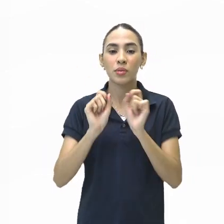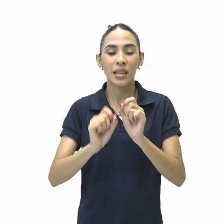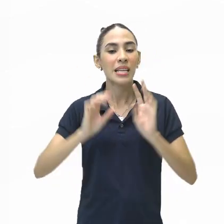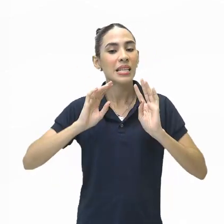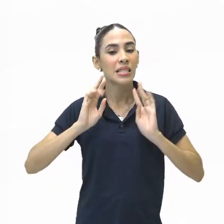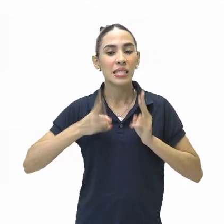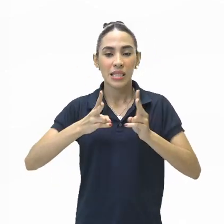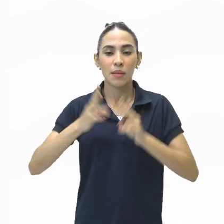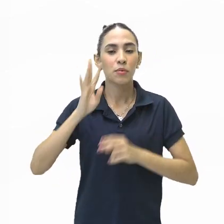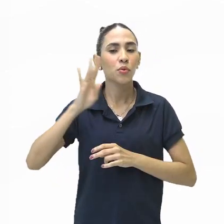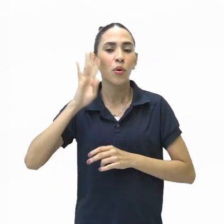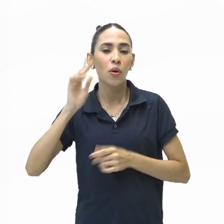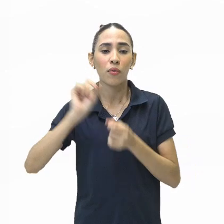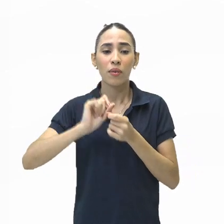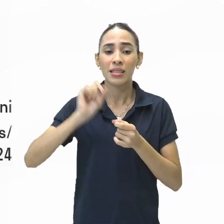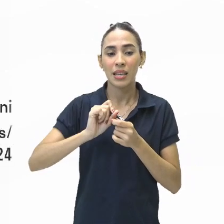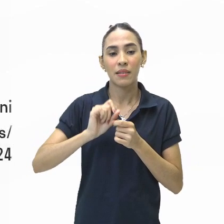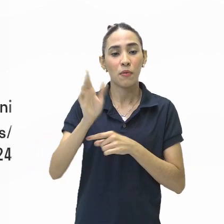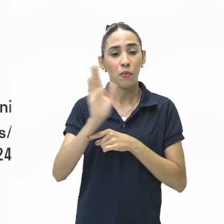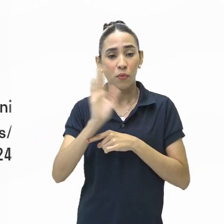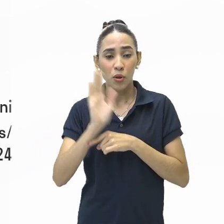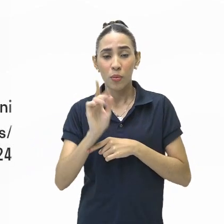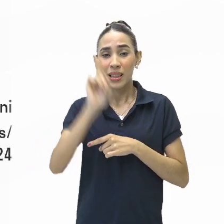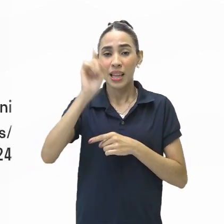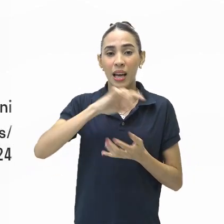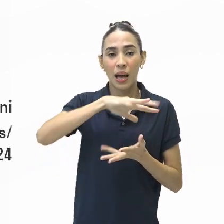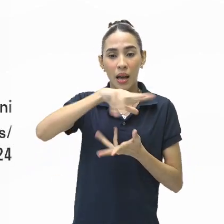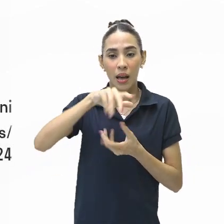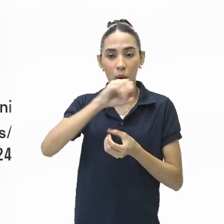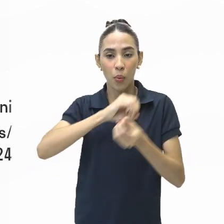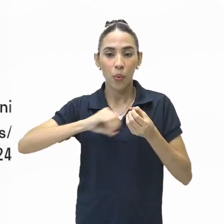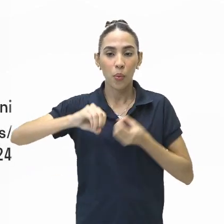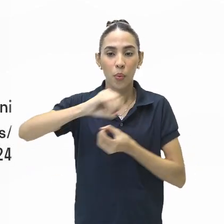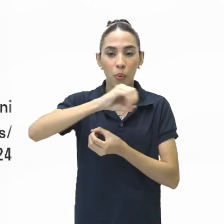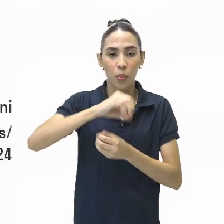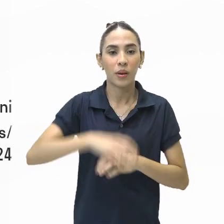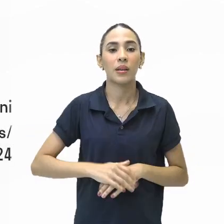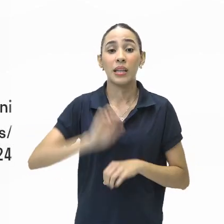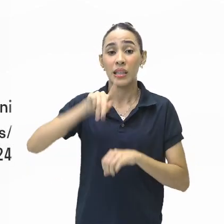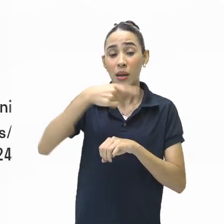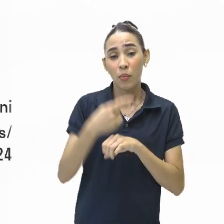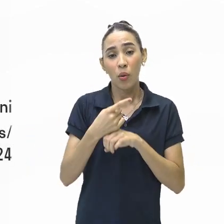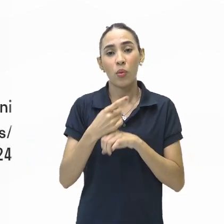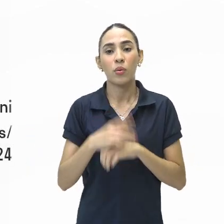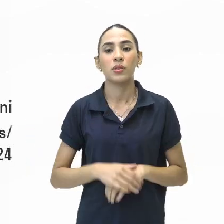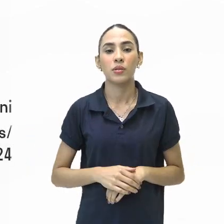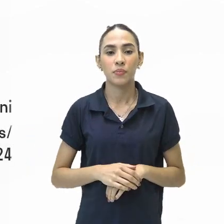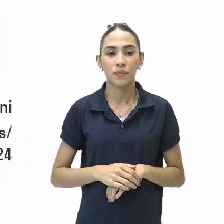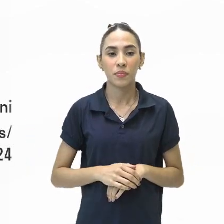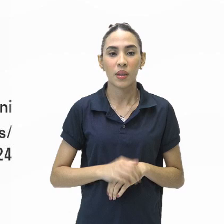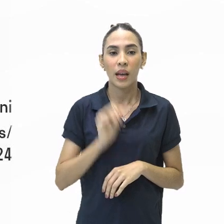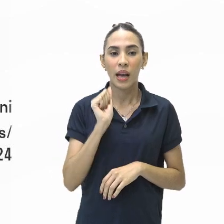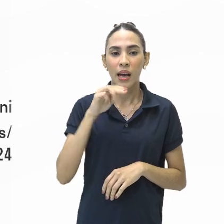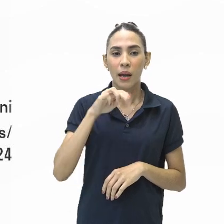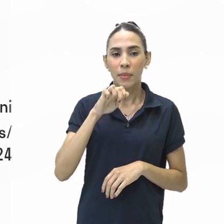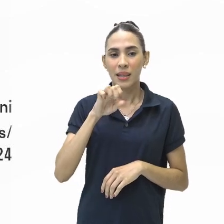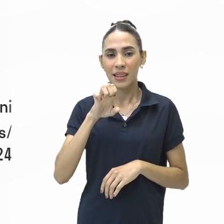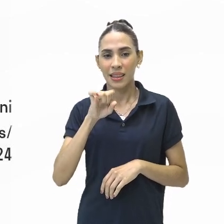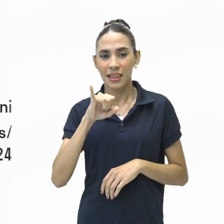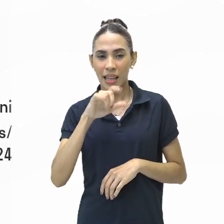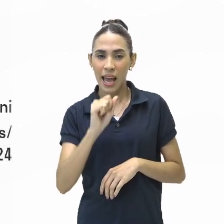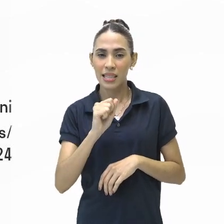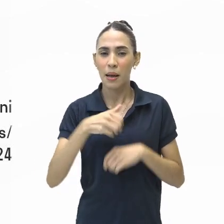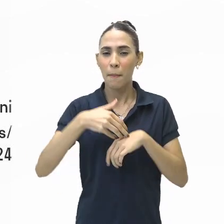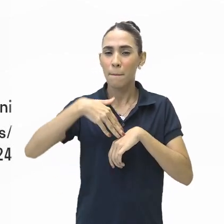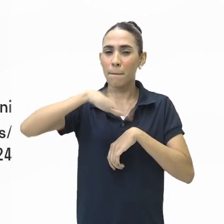sempre sonhou fazer um filme no espaço. Após reverter a ordem das narrativas convencionais, Amnésia 2000, revelar os segredos